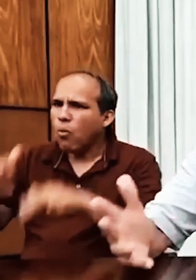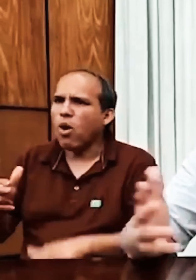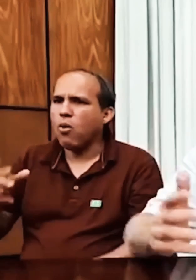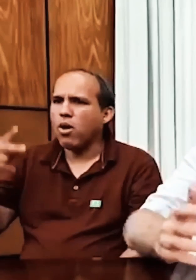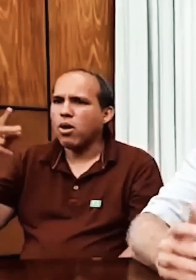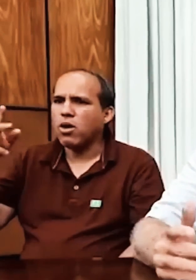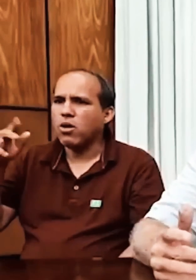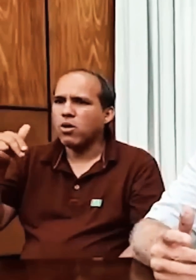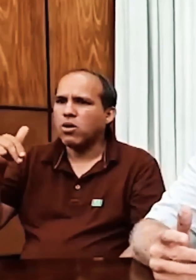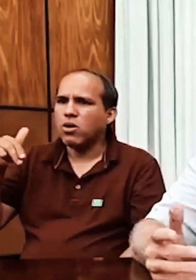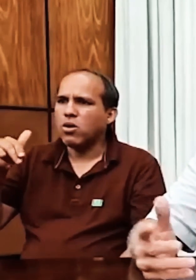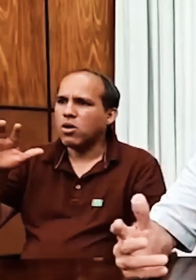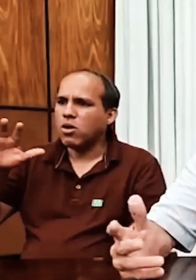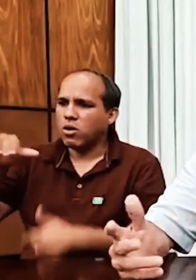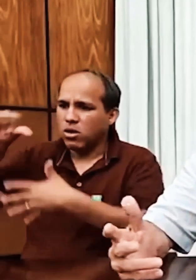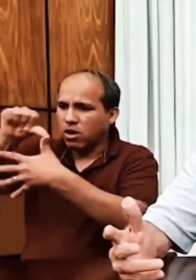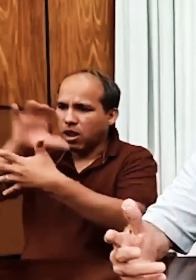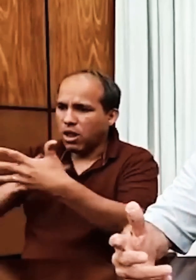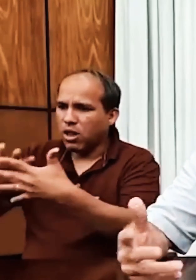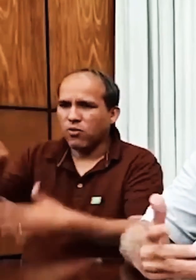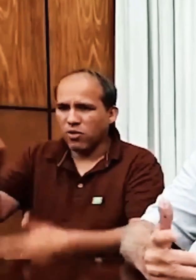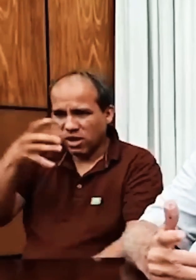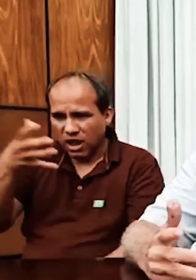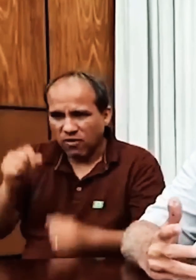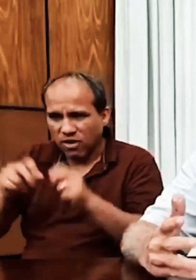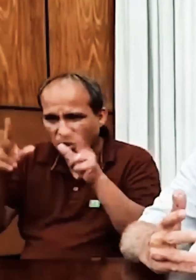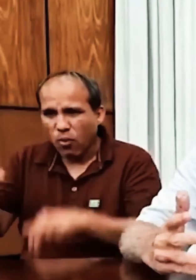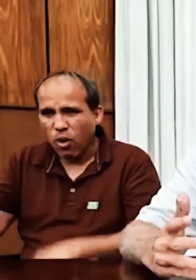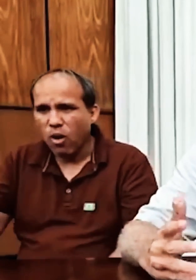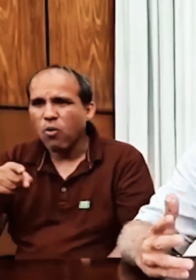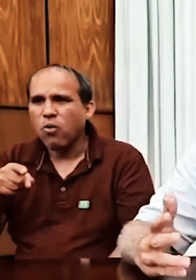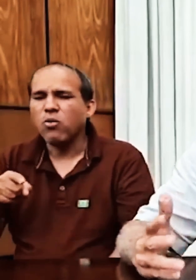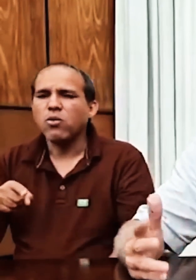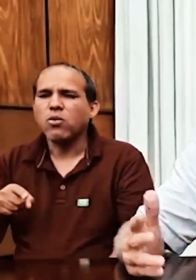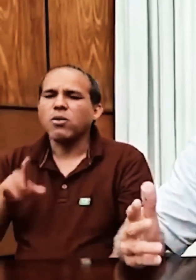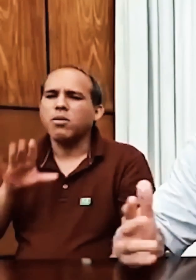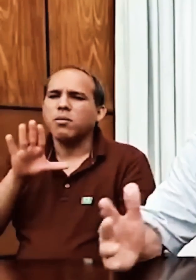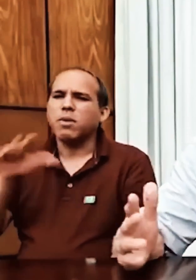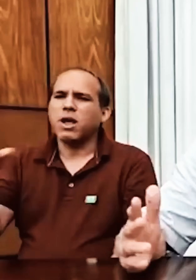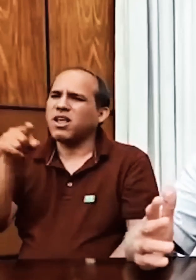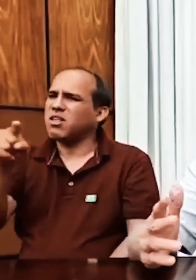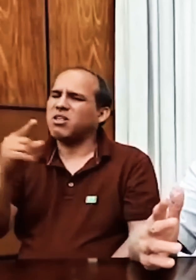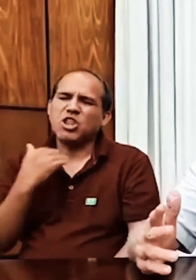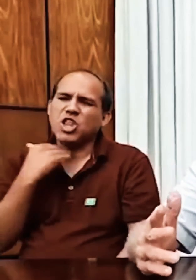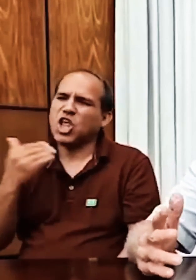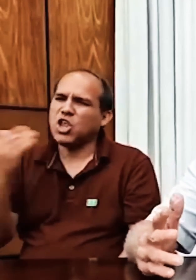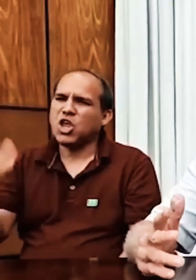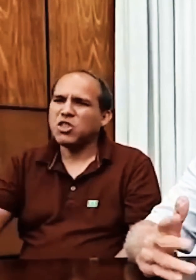que vocês querem. Agora, essa não vai colar.